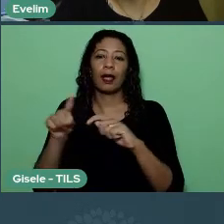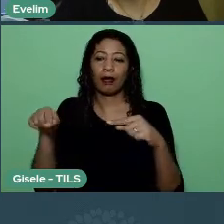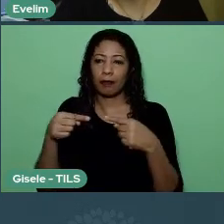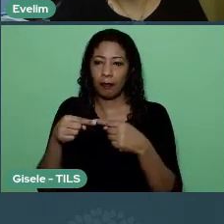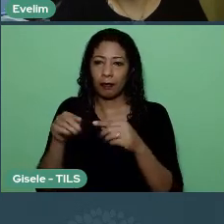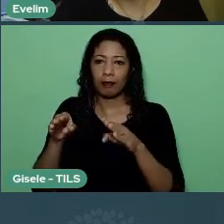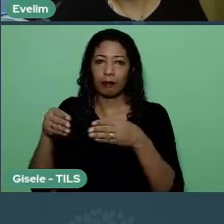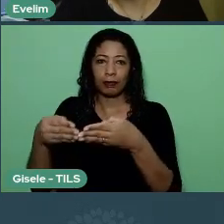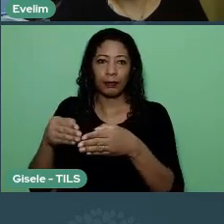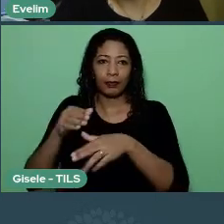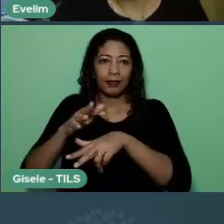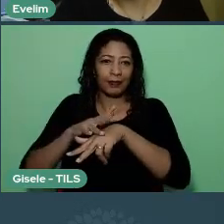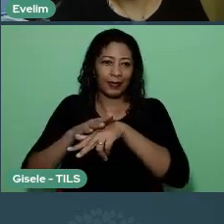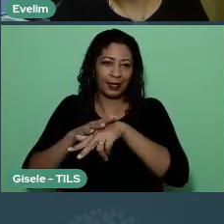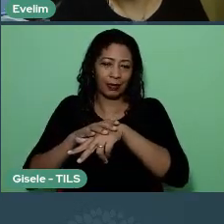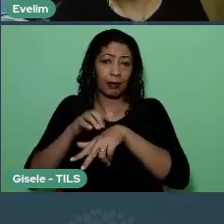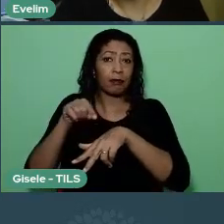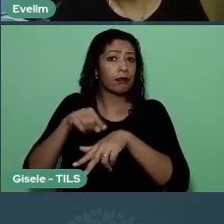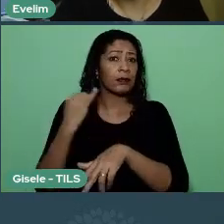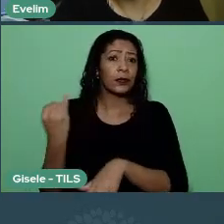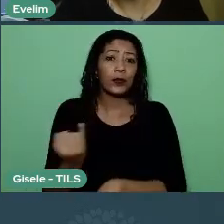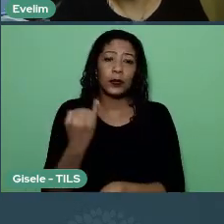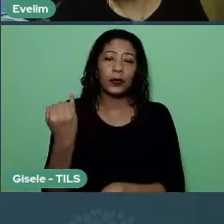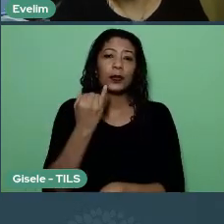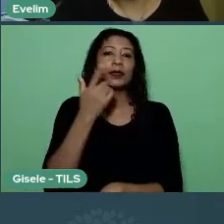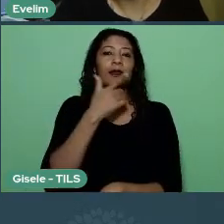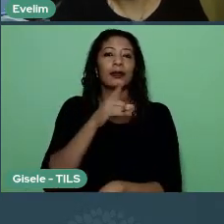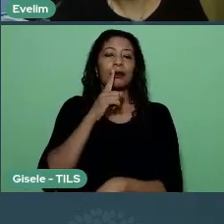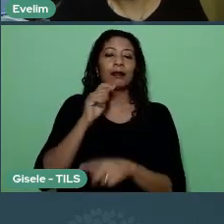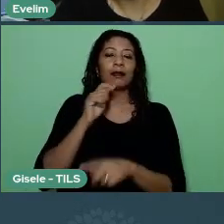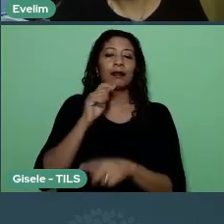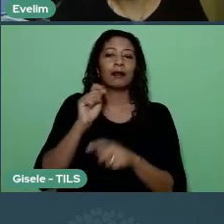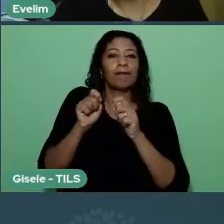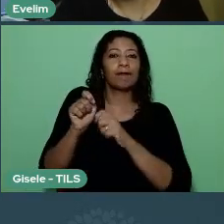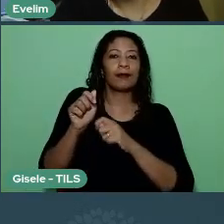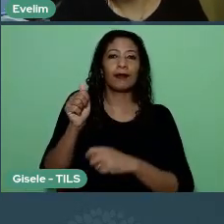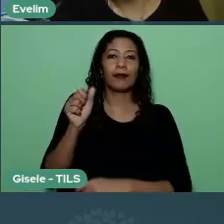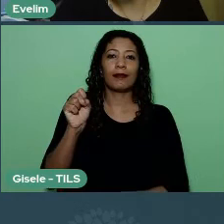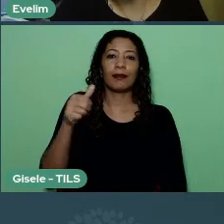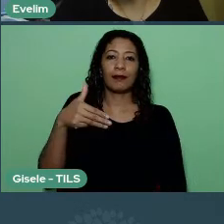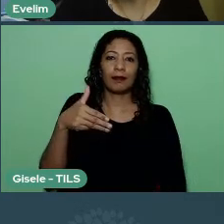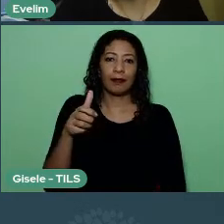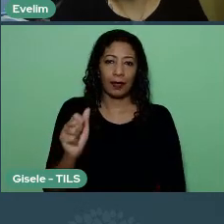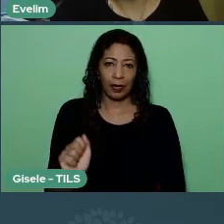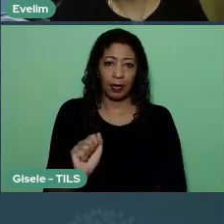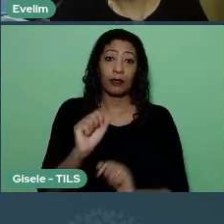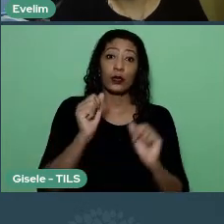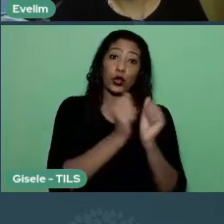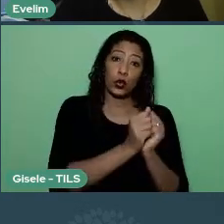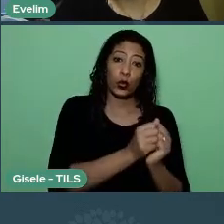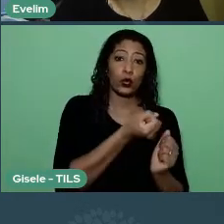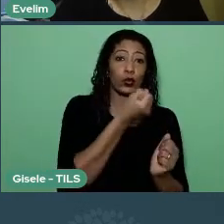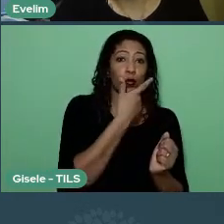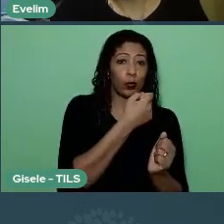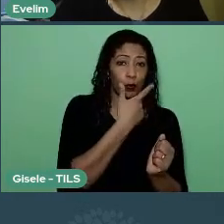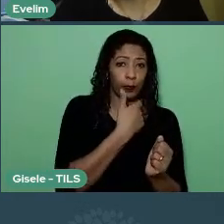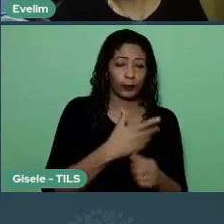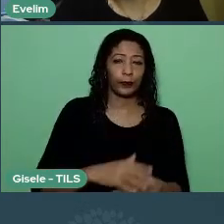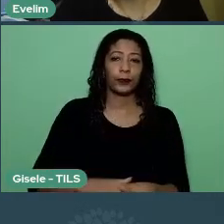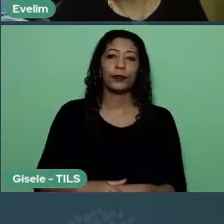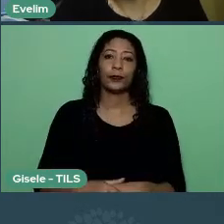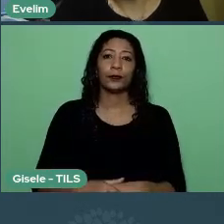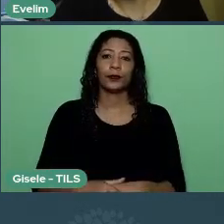para o paciente, eles são extremamente importantes no controle clínico da asma, junto tratamento medicamentoso, tá? E na fase